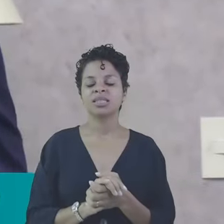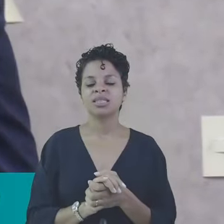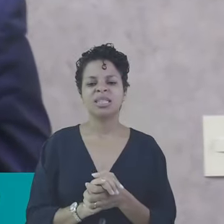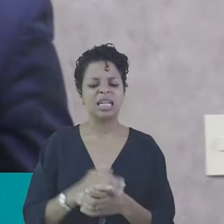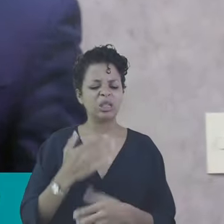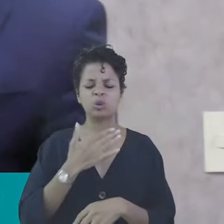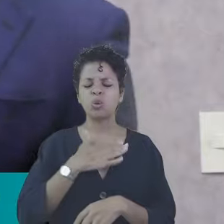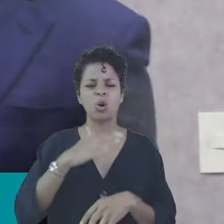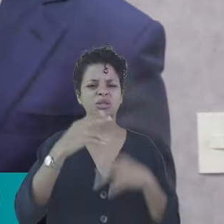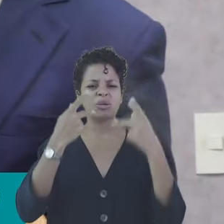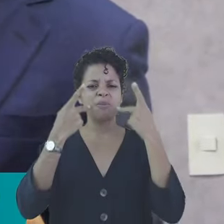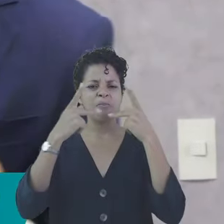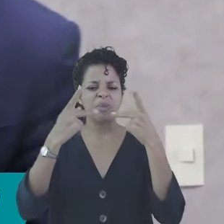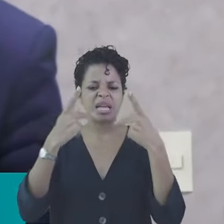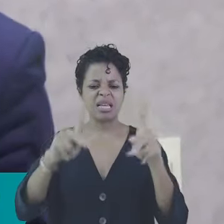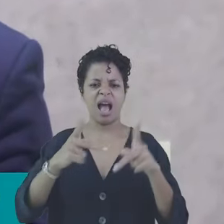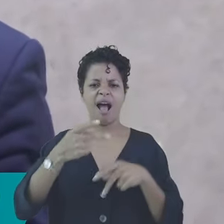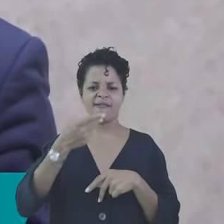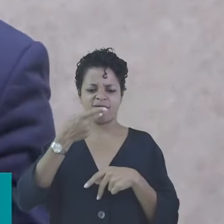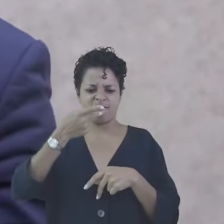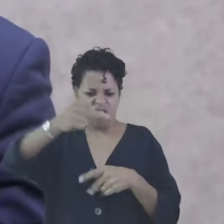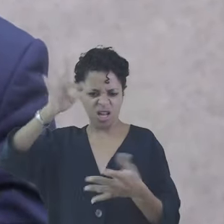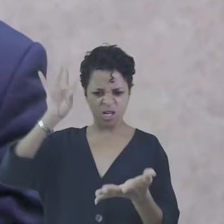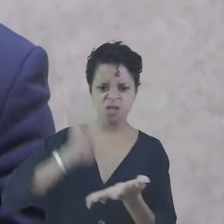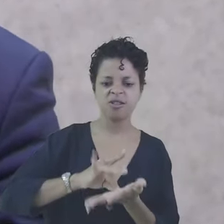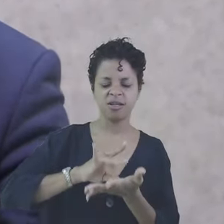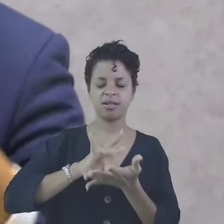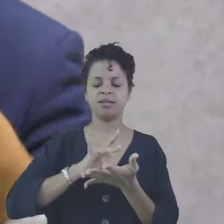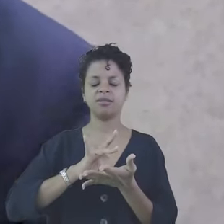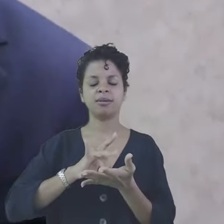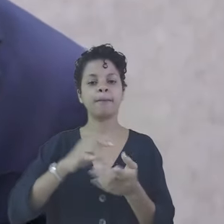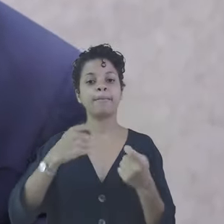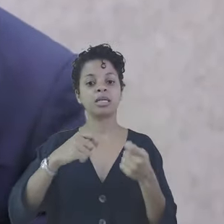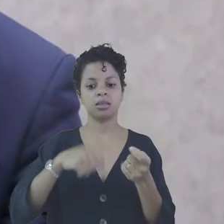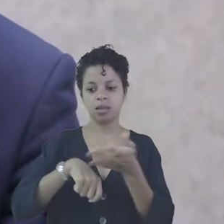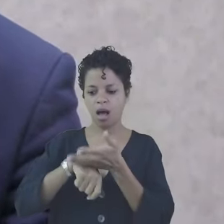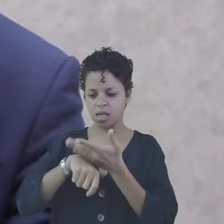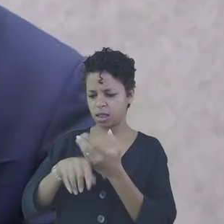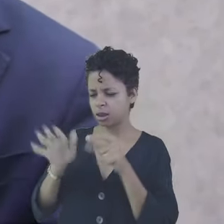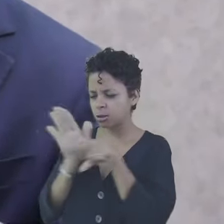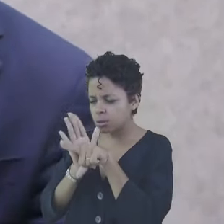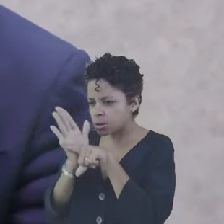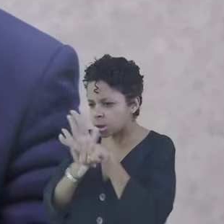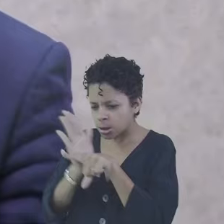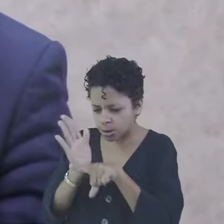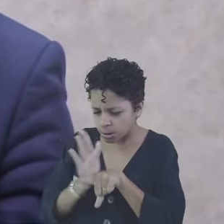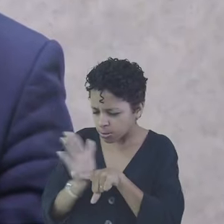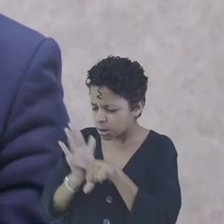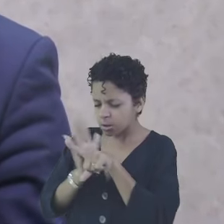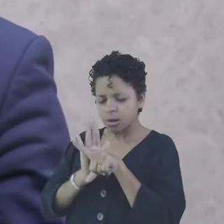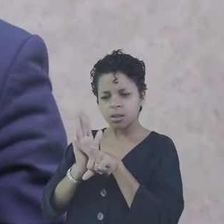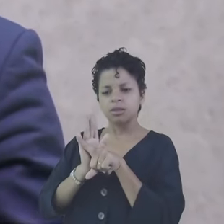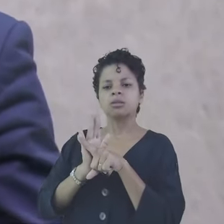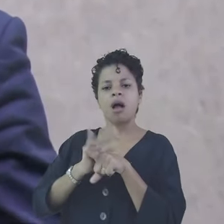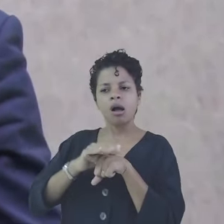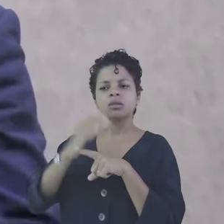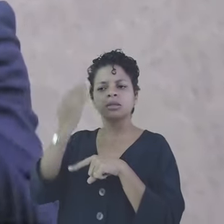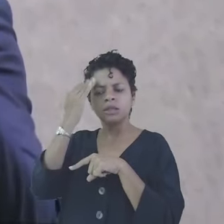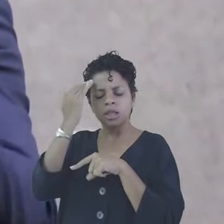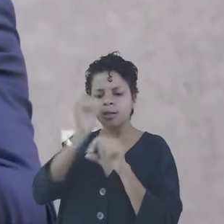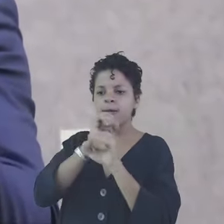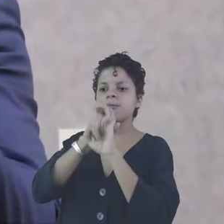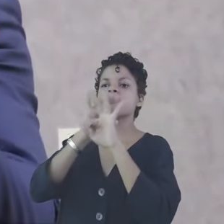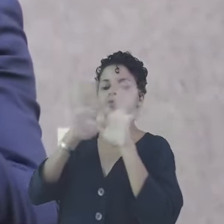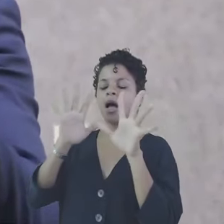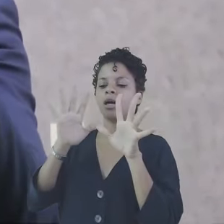pregar nada e de afirmar nada que eu mesmo não tenha contestado até o limite de todas as contestações. E quando eu chego ao